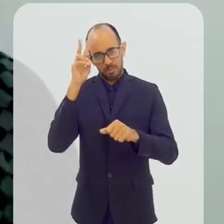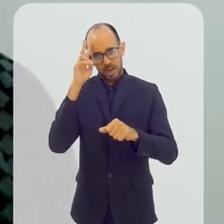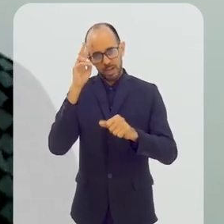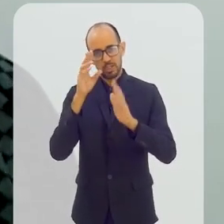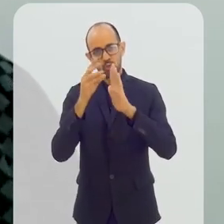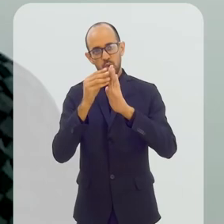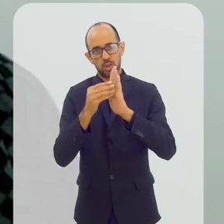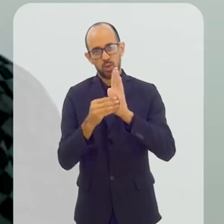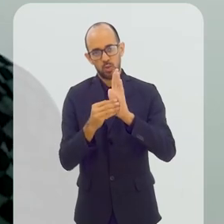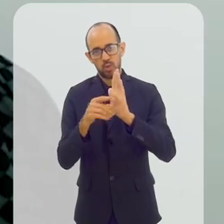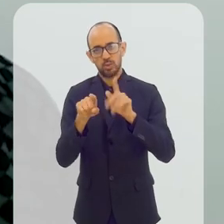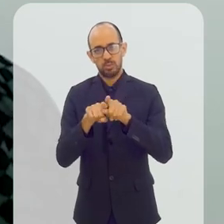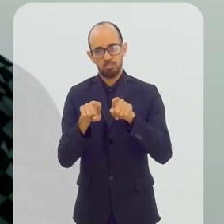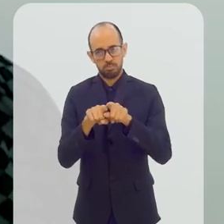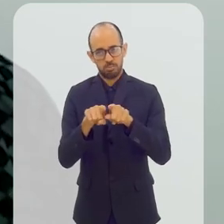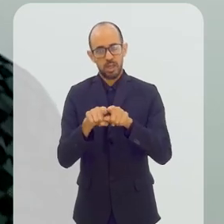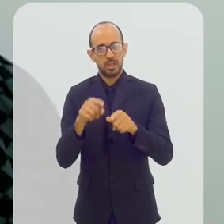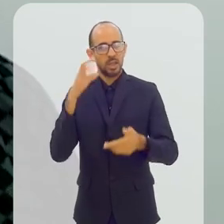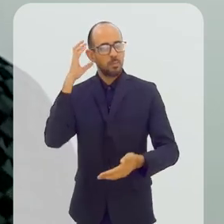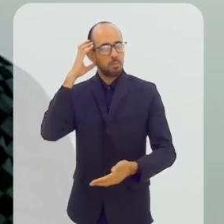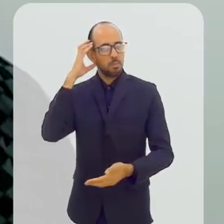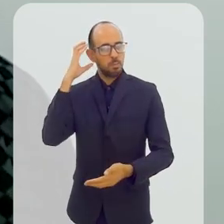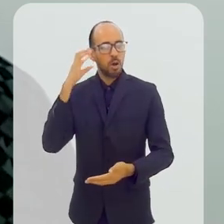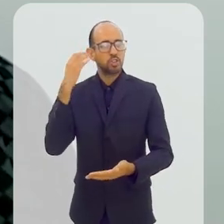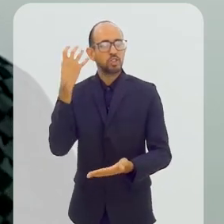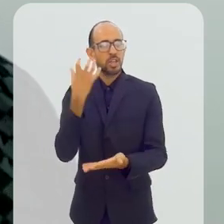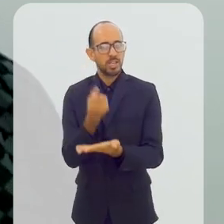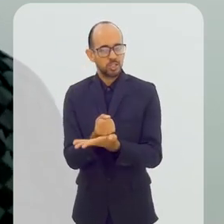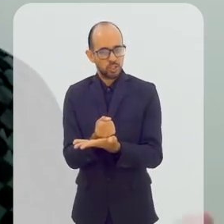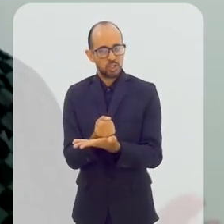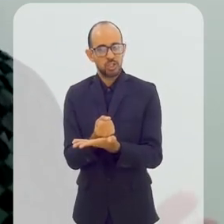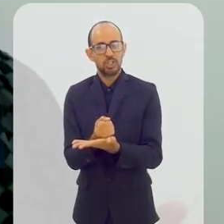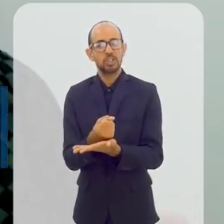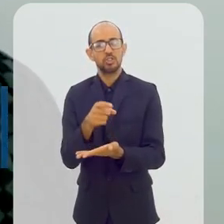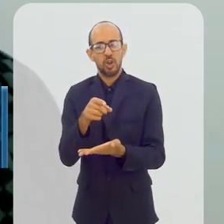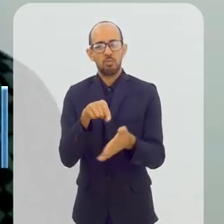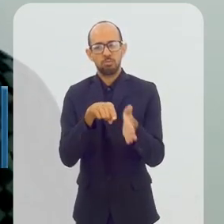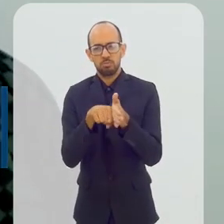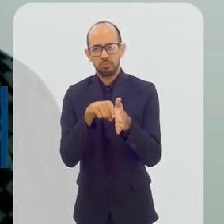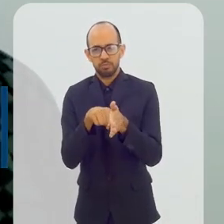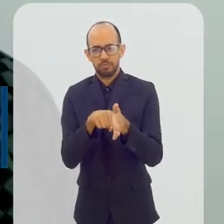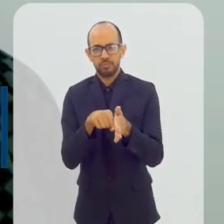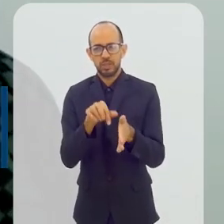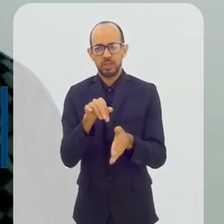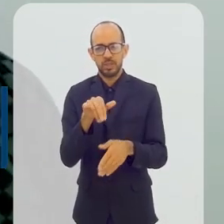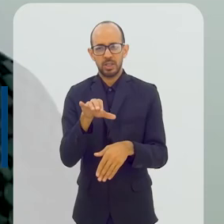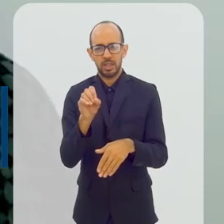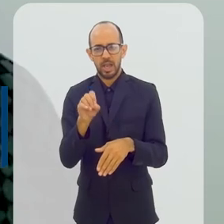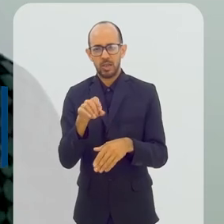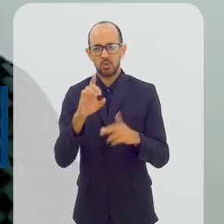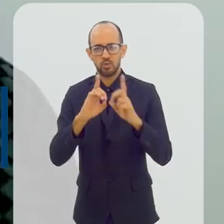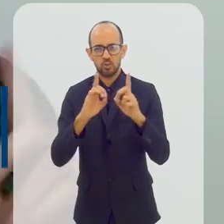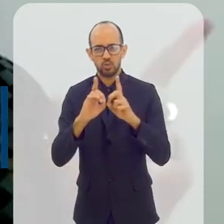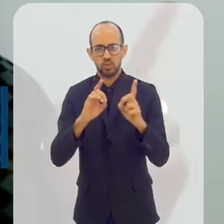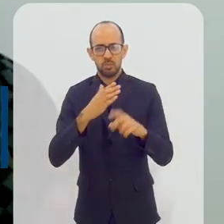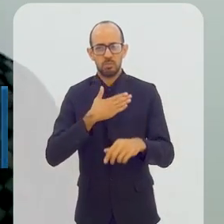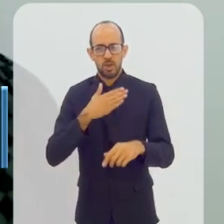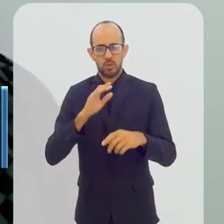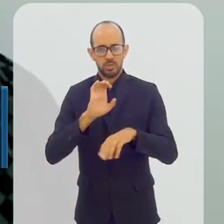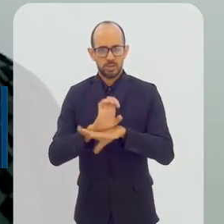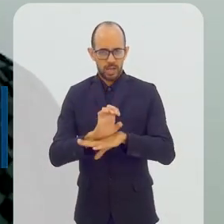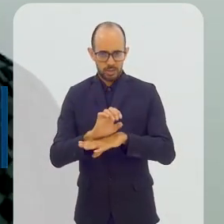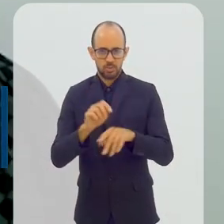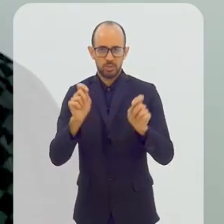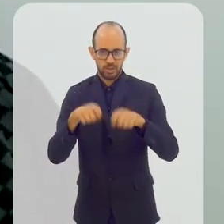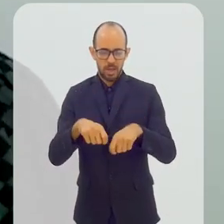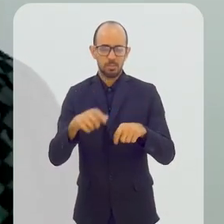conteúdo também está disponível em formato de podcast. É só procurar pelo podcast Quero Discutir Meu Estado e para você ouvir